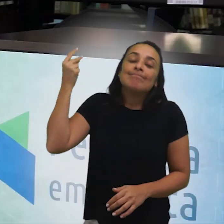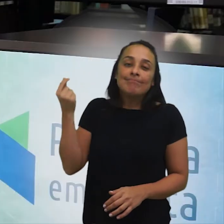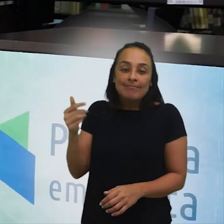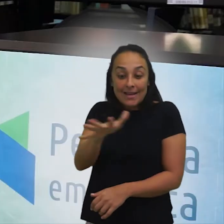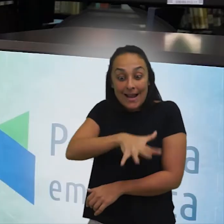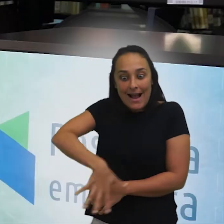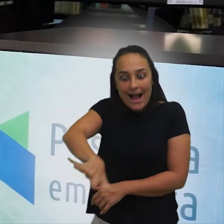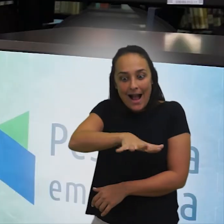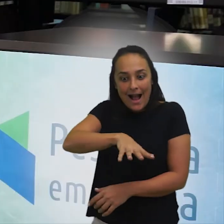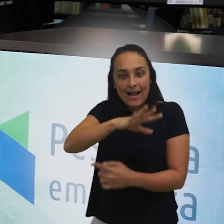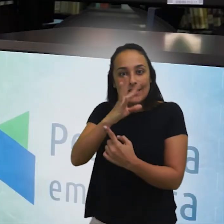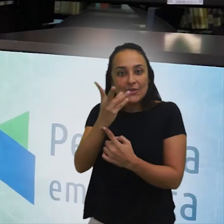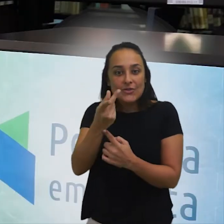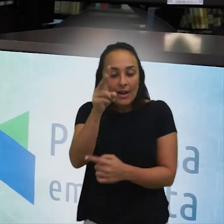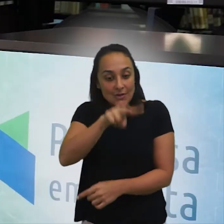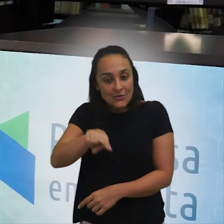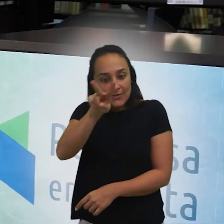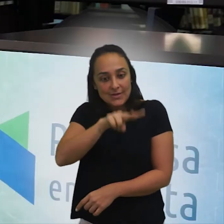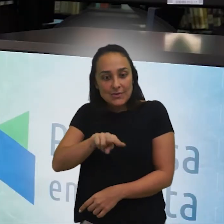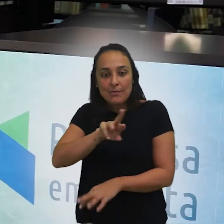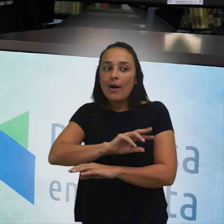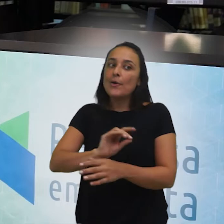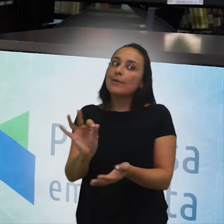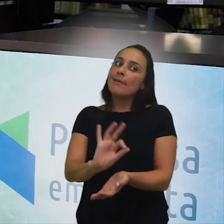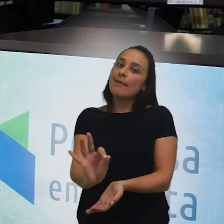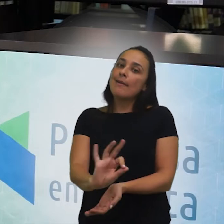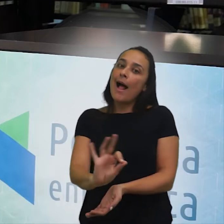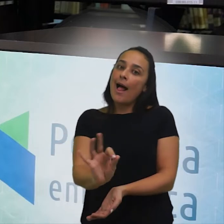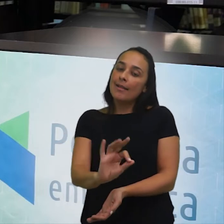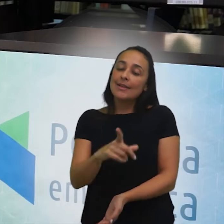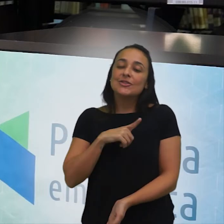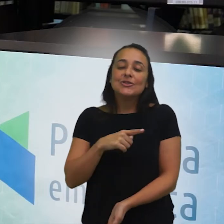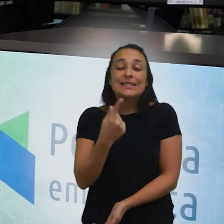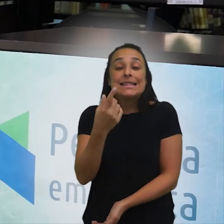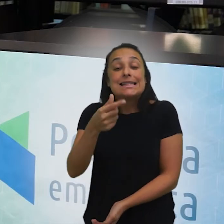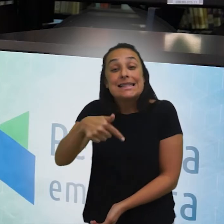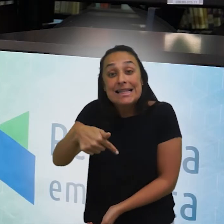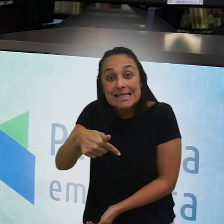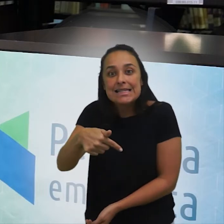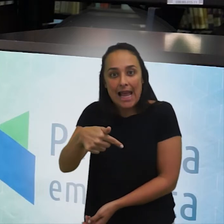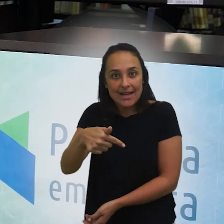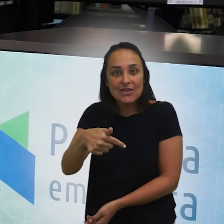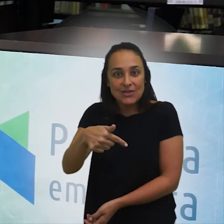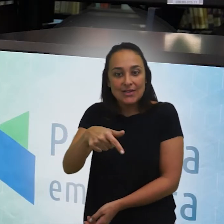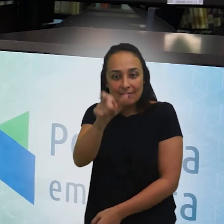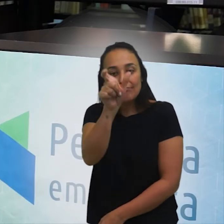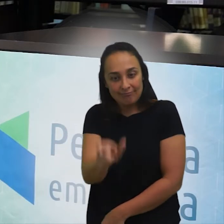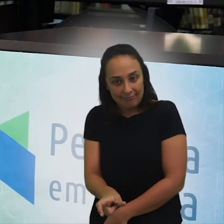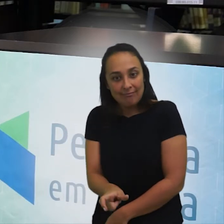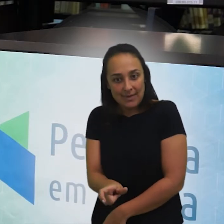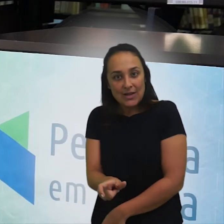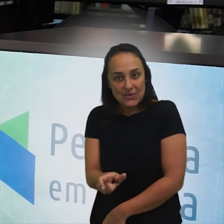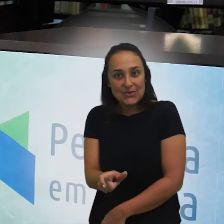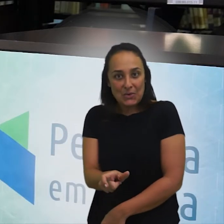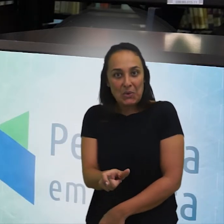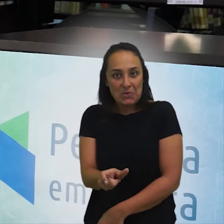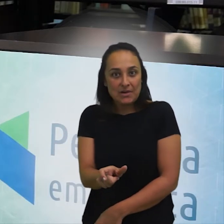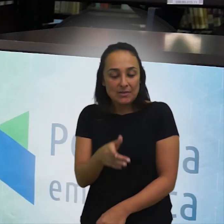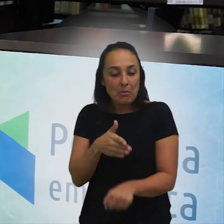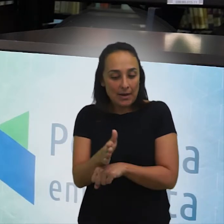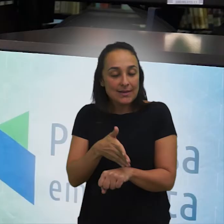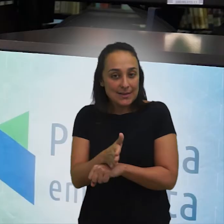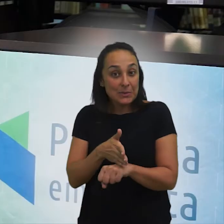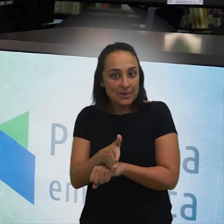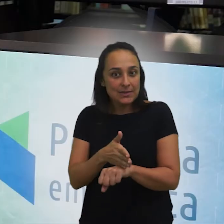tinham 17 concorrentes de várias outras áreas. Sempre existe uma tradição, digamos assim, dentro das ciências humanas que outras áreas recebam e não